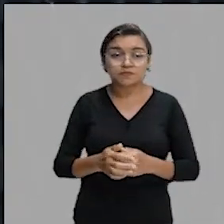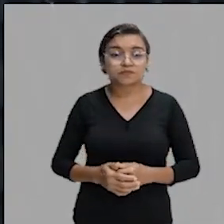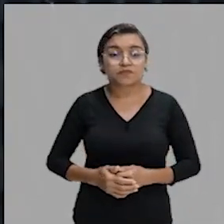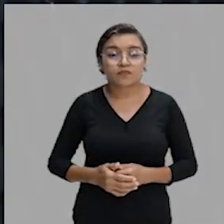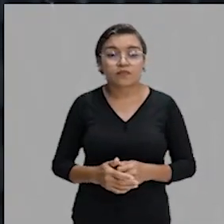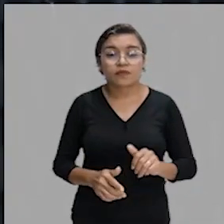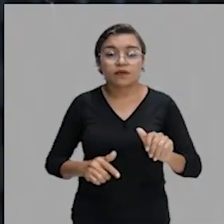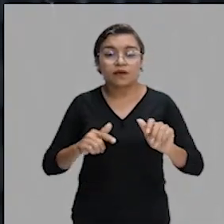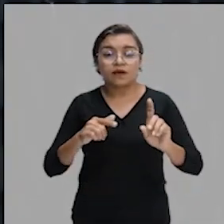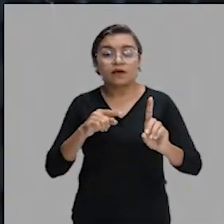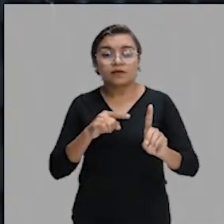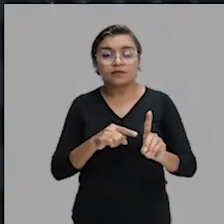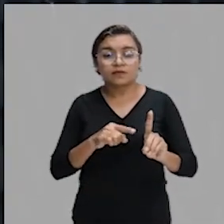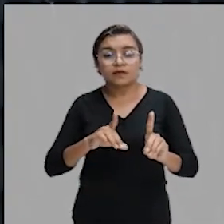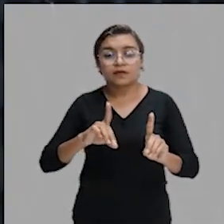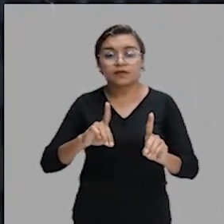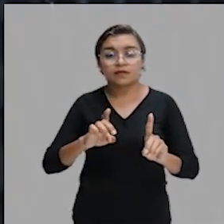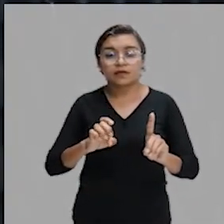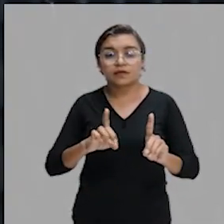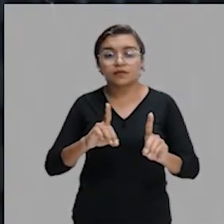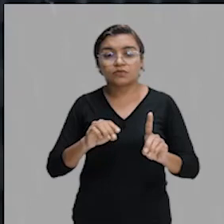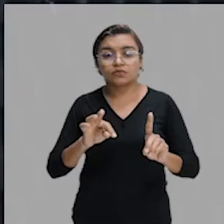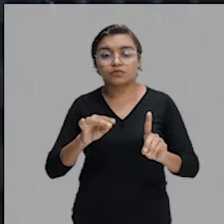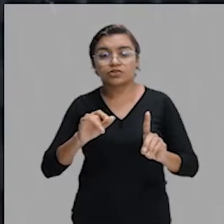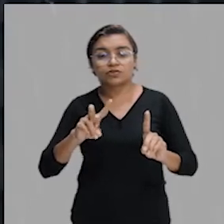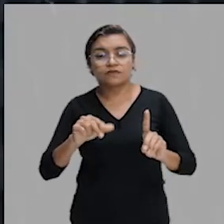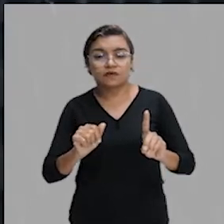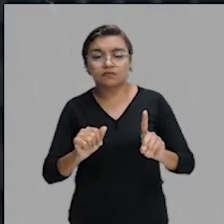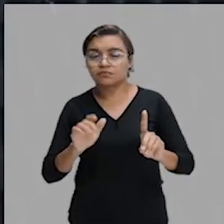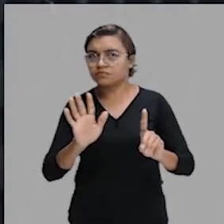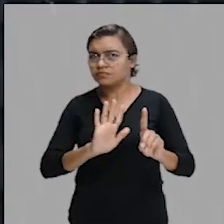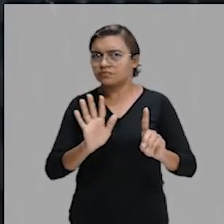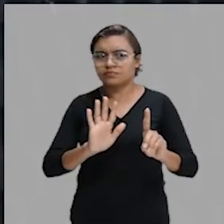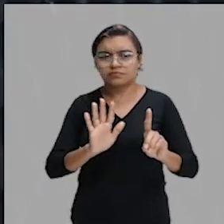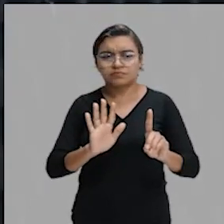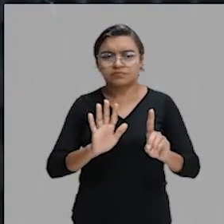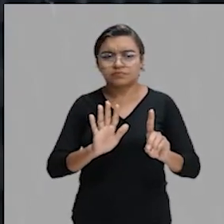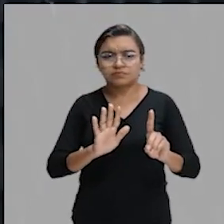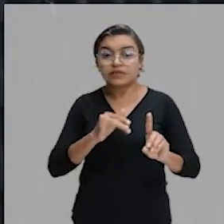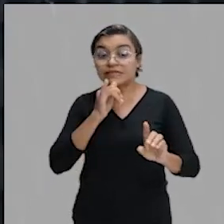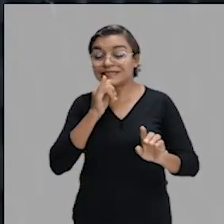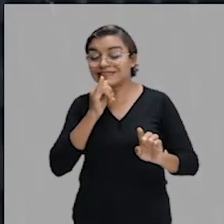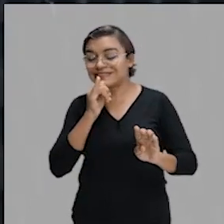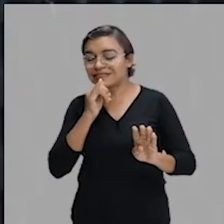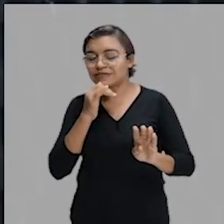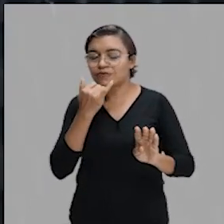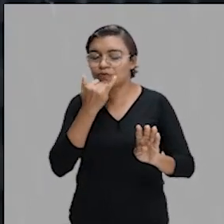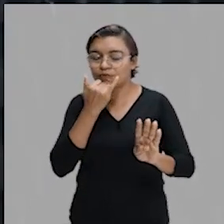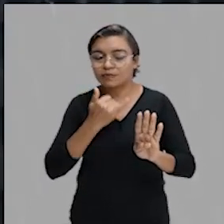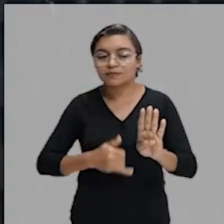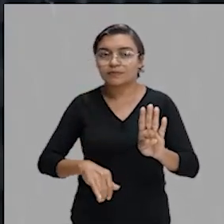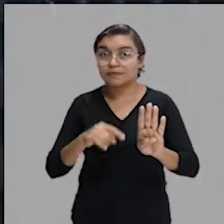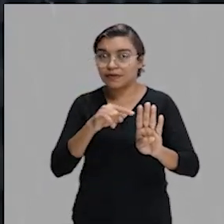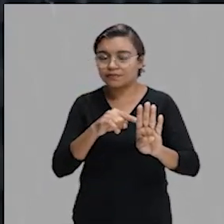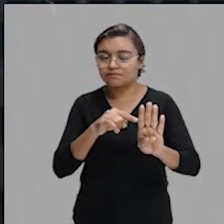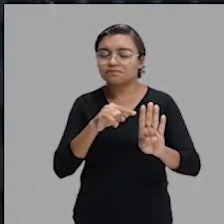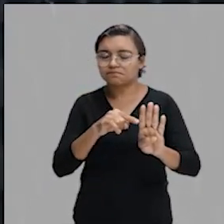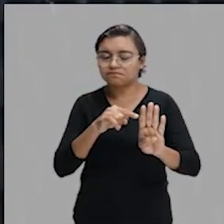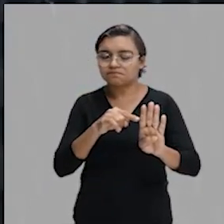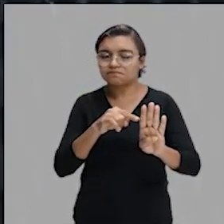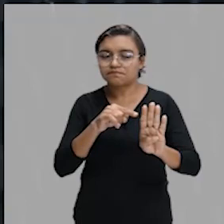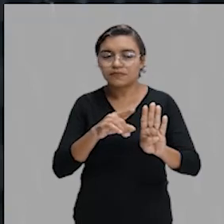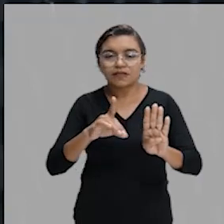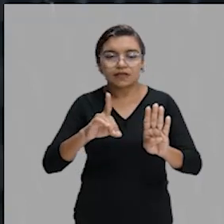Dedução. Dedução não pode ser, gente. Dedução não usa necessariamente indícios empíricos como ponto de partida. Não termina